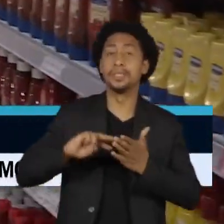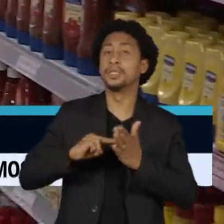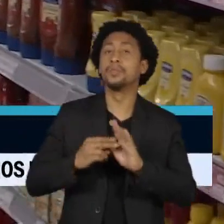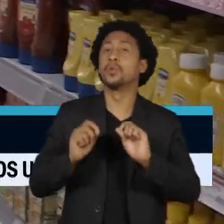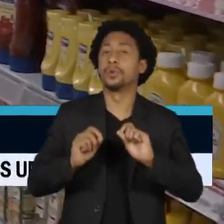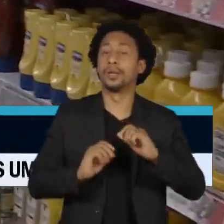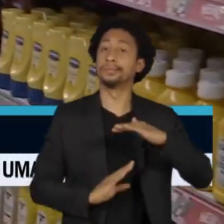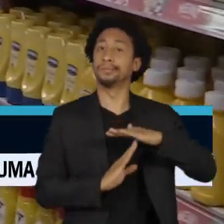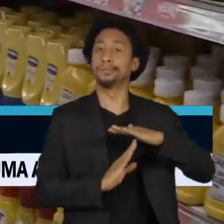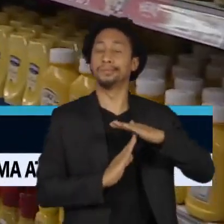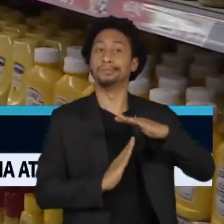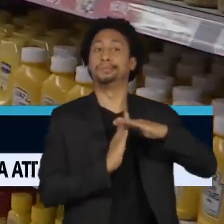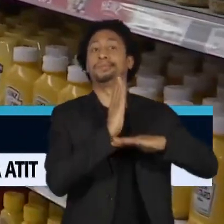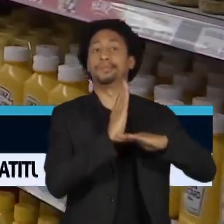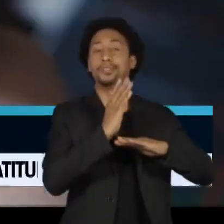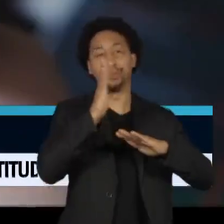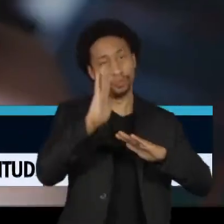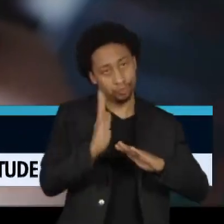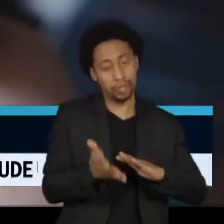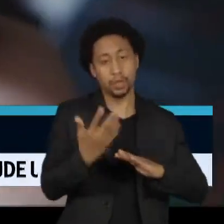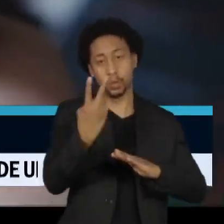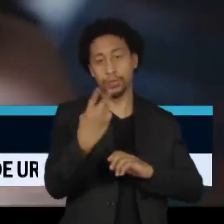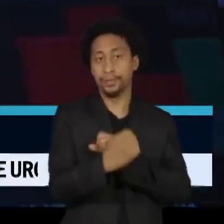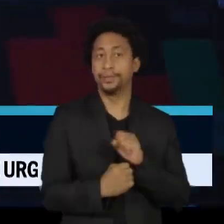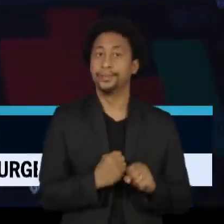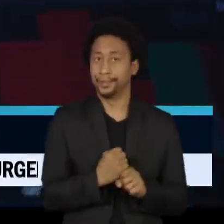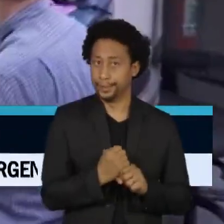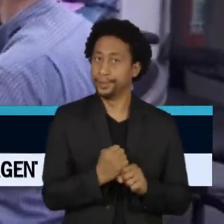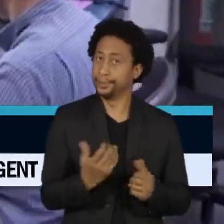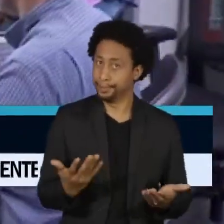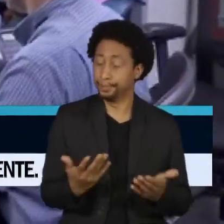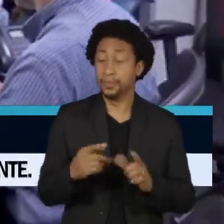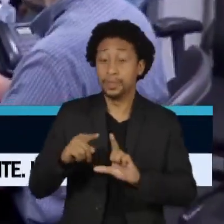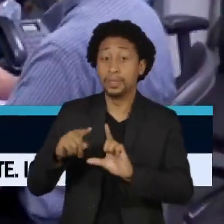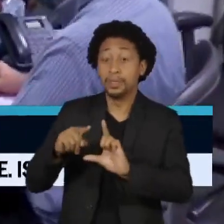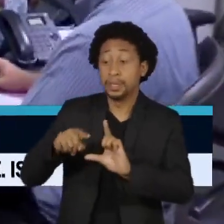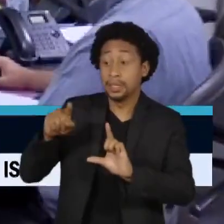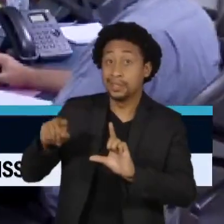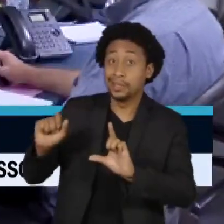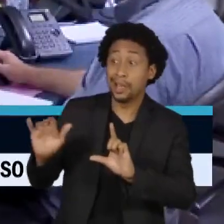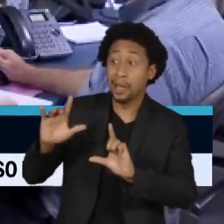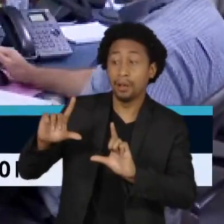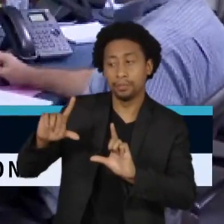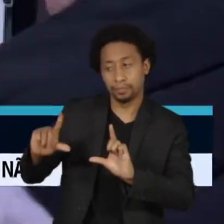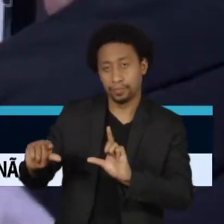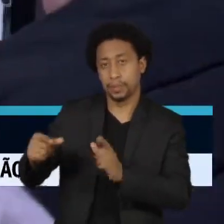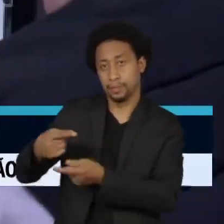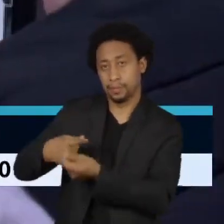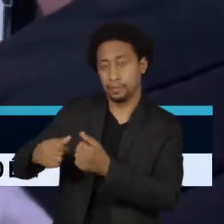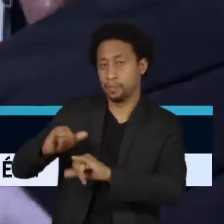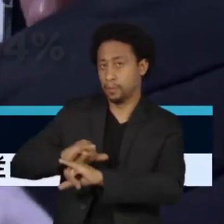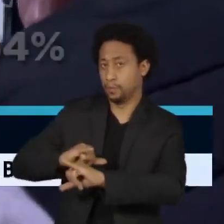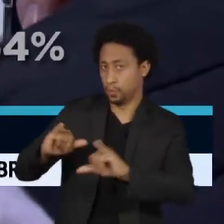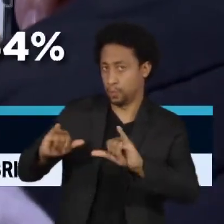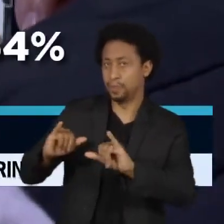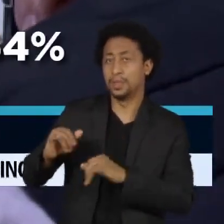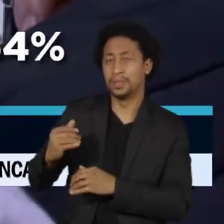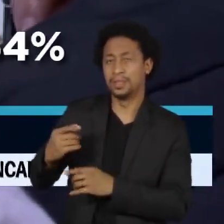da meta pelo segundo ano seguido. Já o mercado financeiro baixou a previsão da inflação. O índice da semana passada era